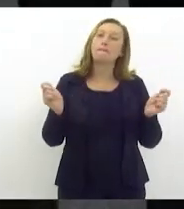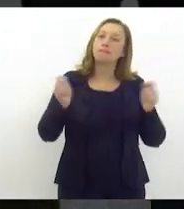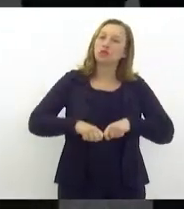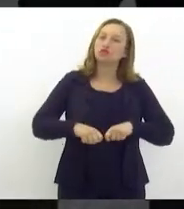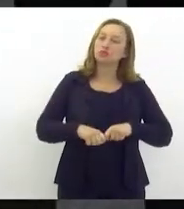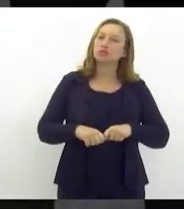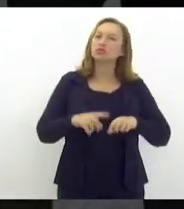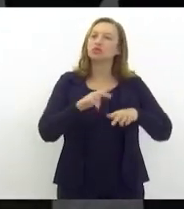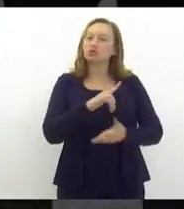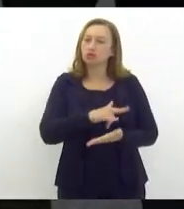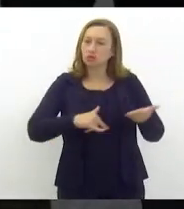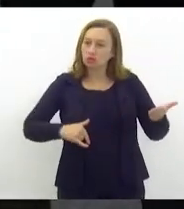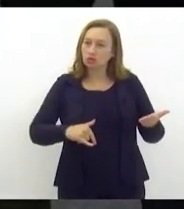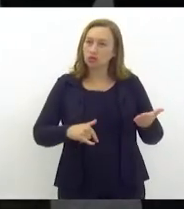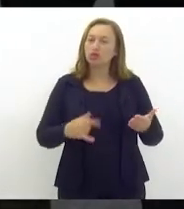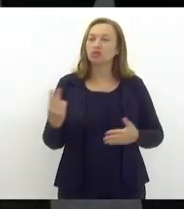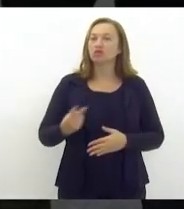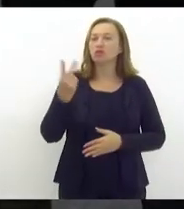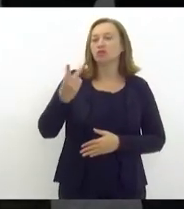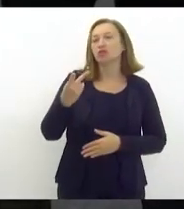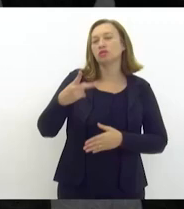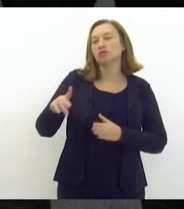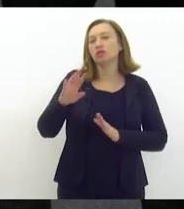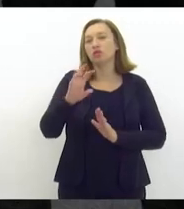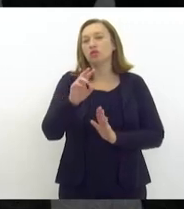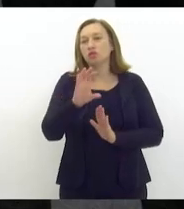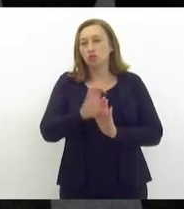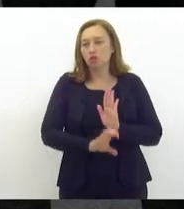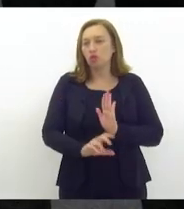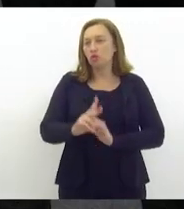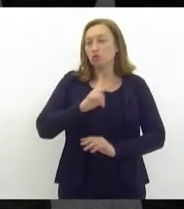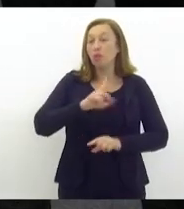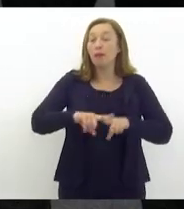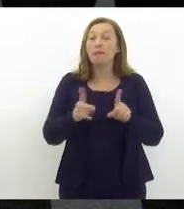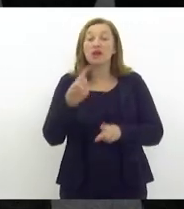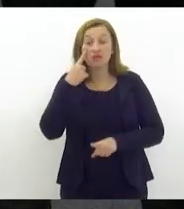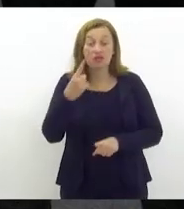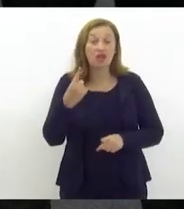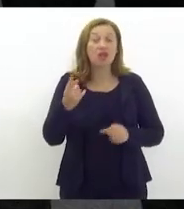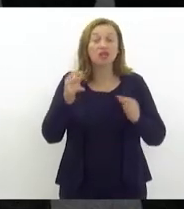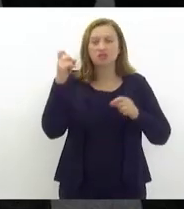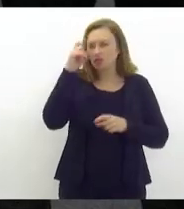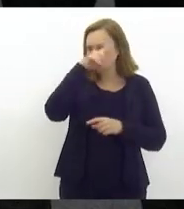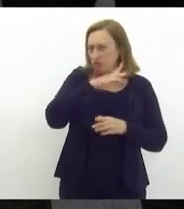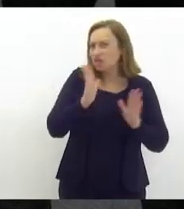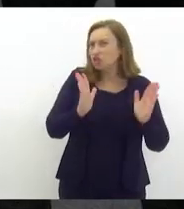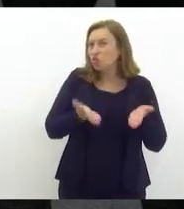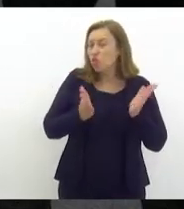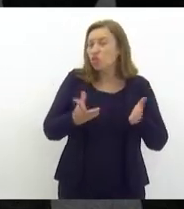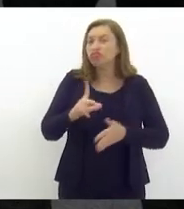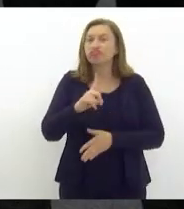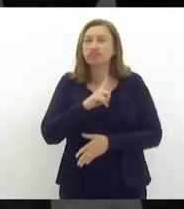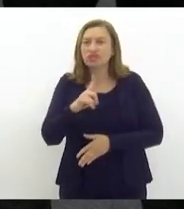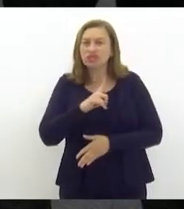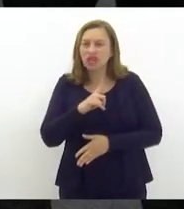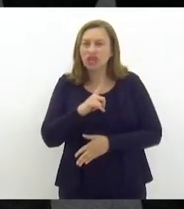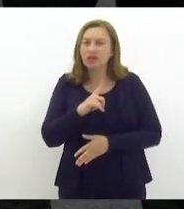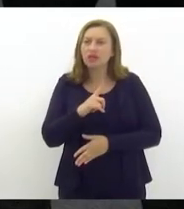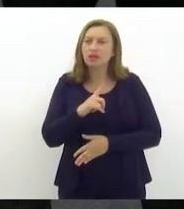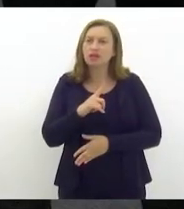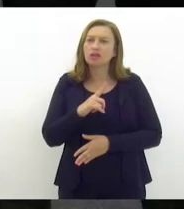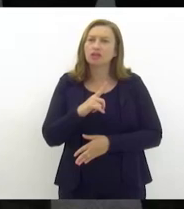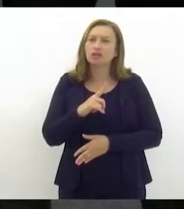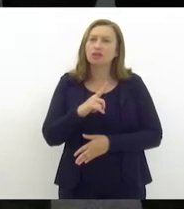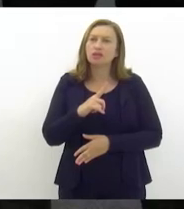formulação e valorização do seu próprio currículo. Mas entender também a dificuldade hoje que se tem diante